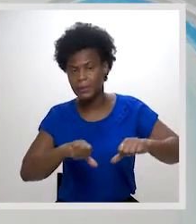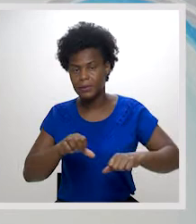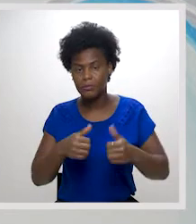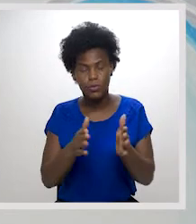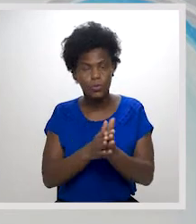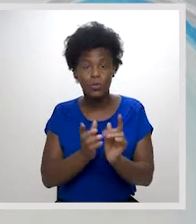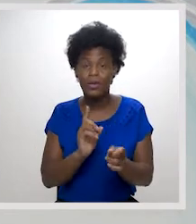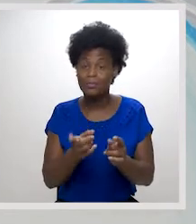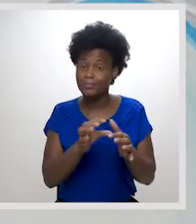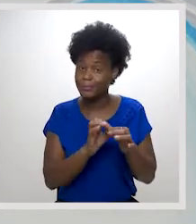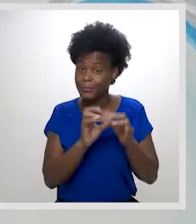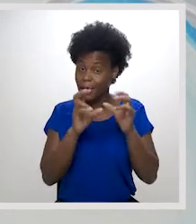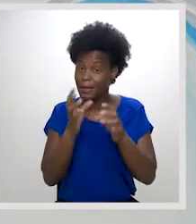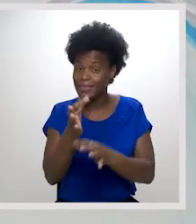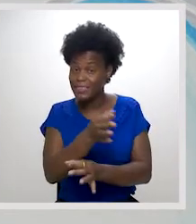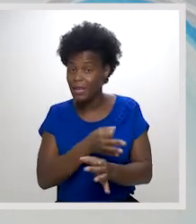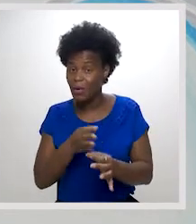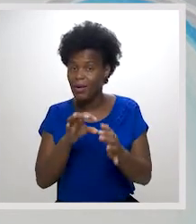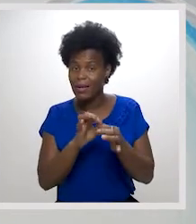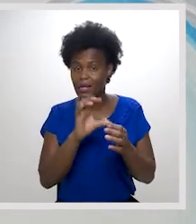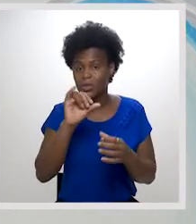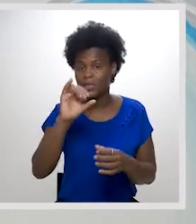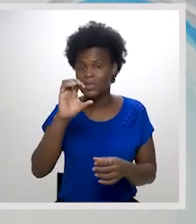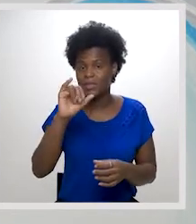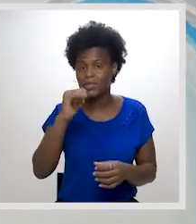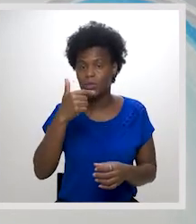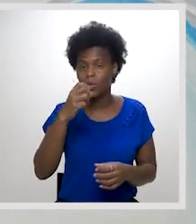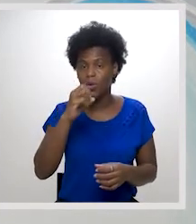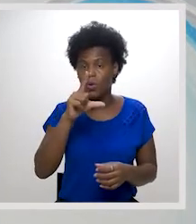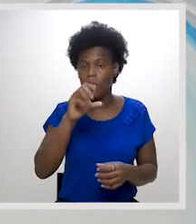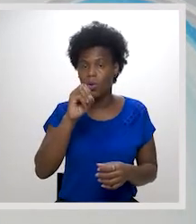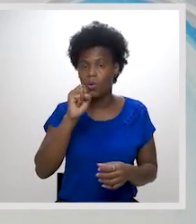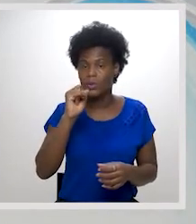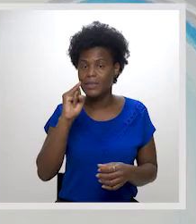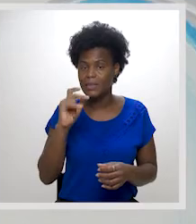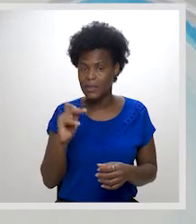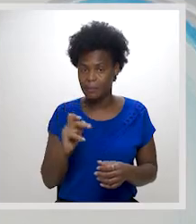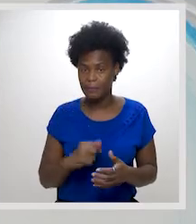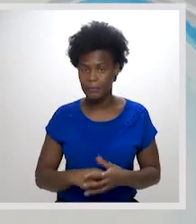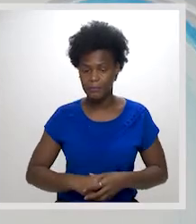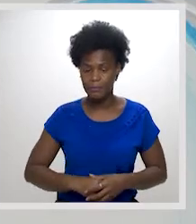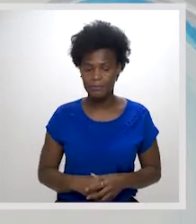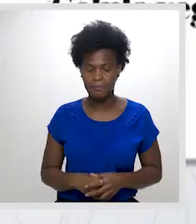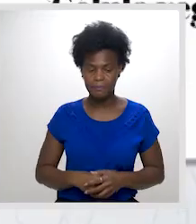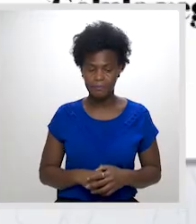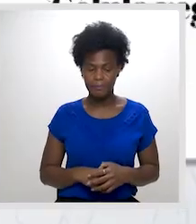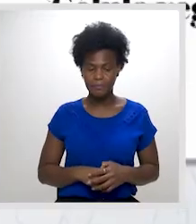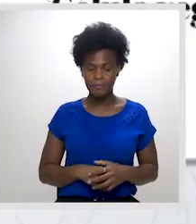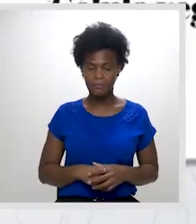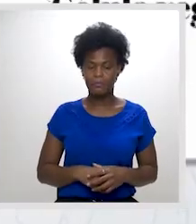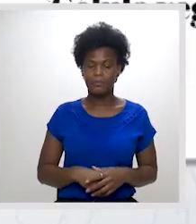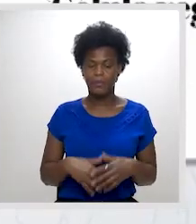química, tudo que se refere da célula está ligado à citologia. fisiologia.